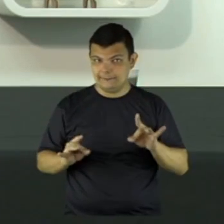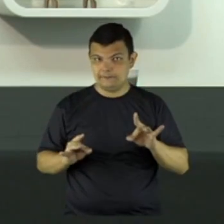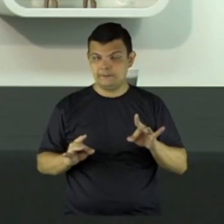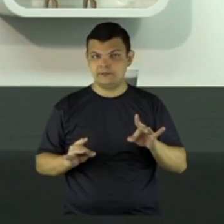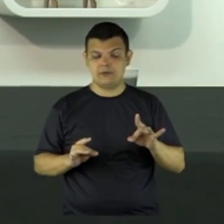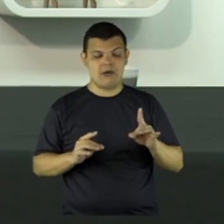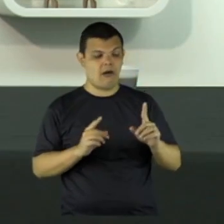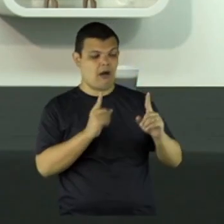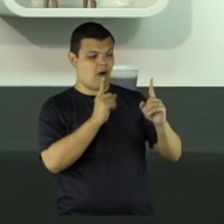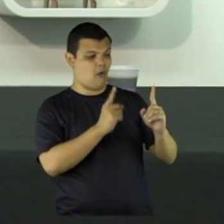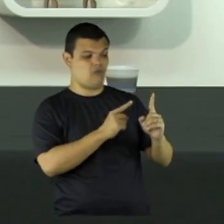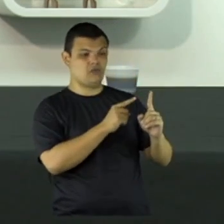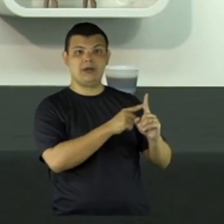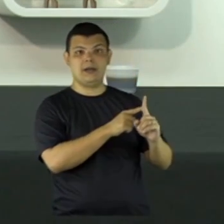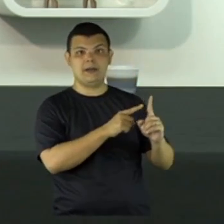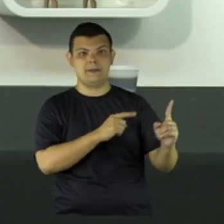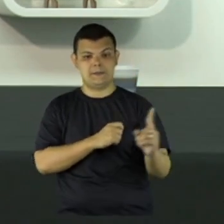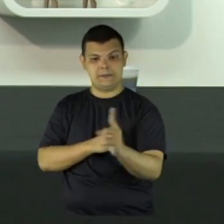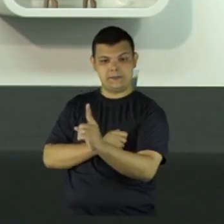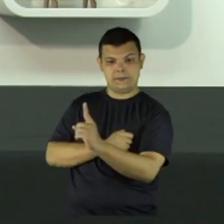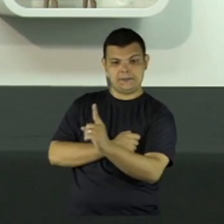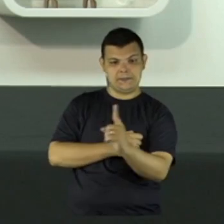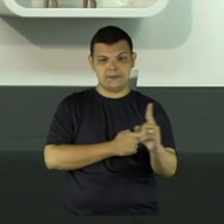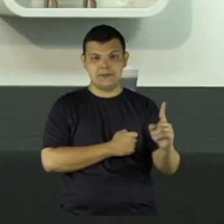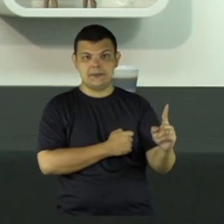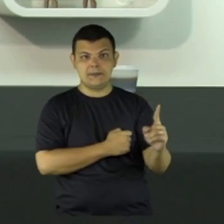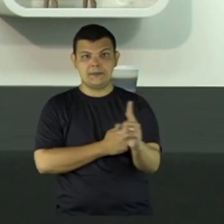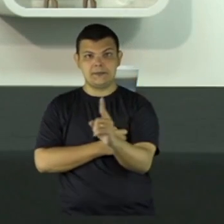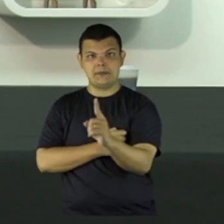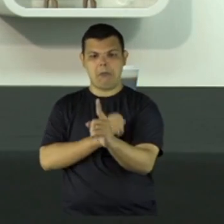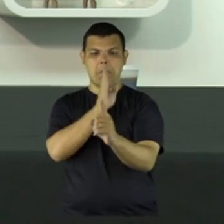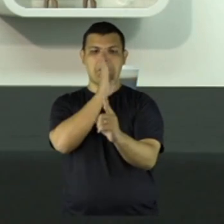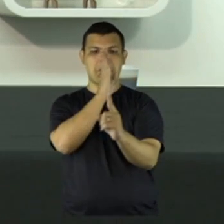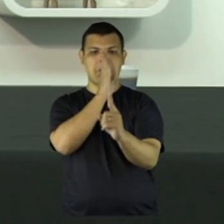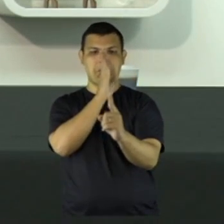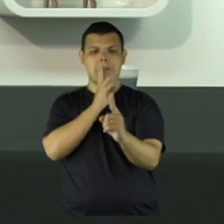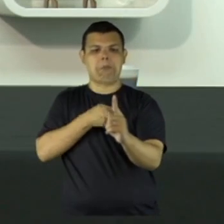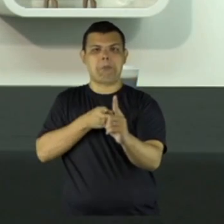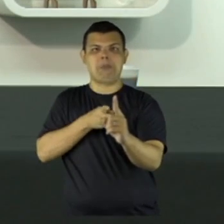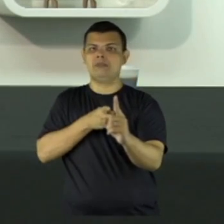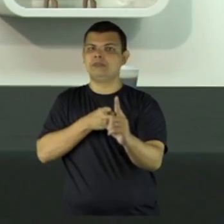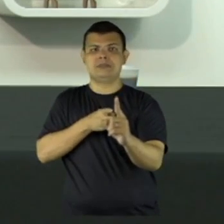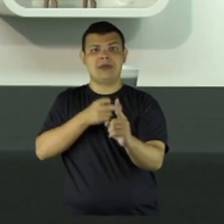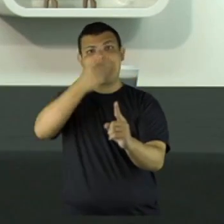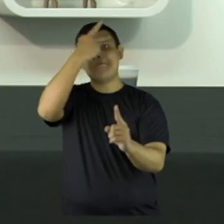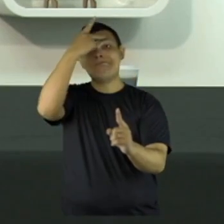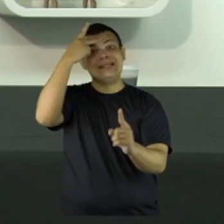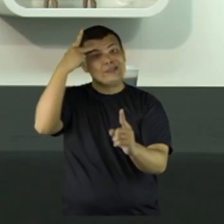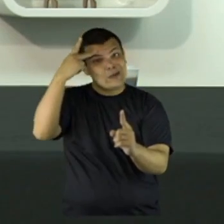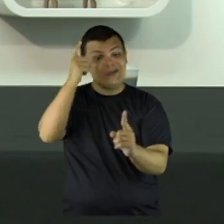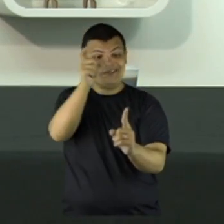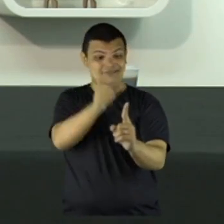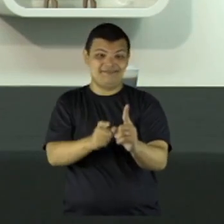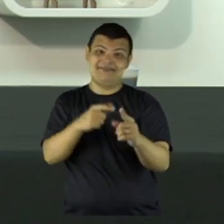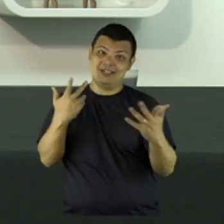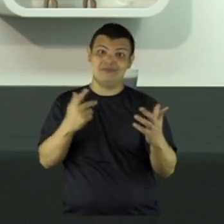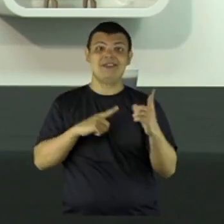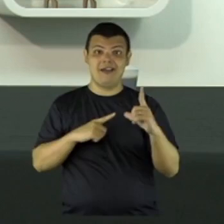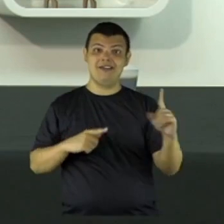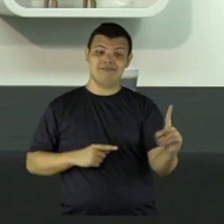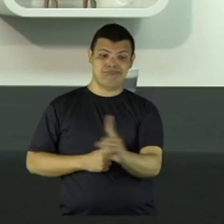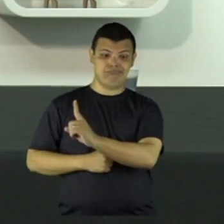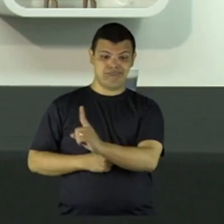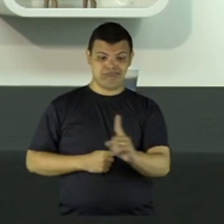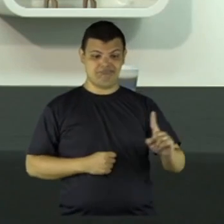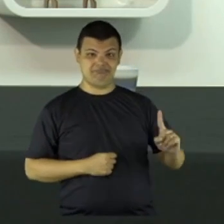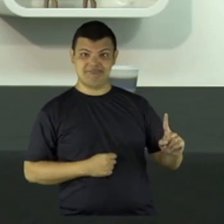seu alvo ele se mexe, ele não é um alvo parado, não é uma pessoa que está ali, ele não é o seu alvo, então ele vai se